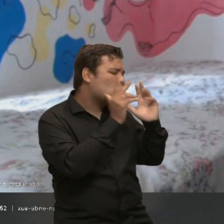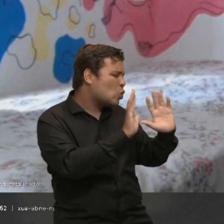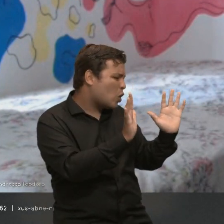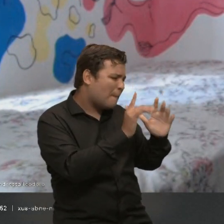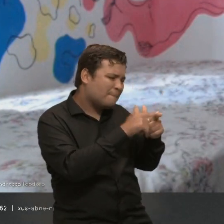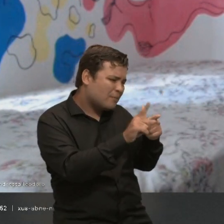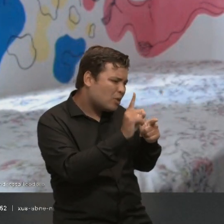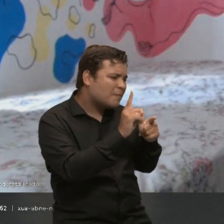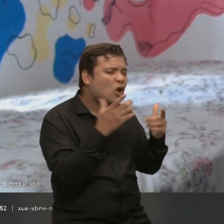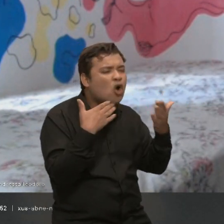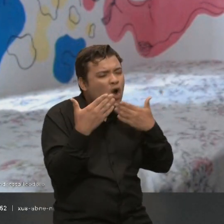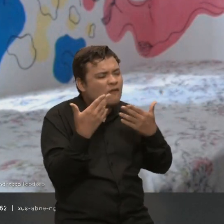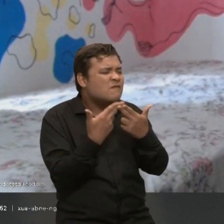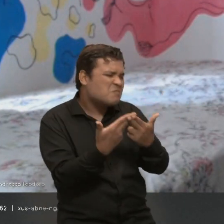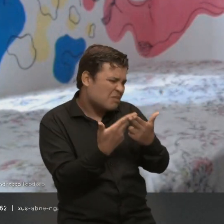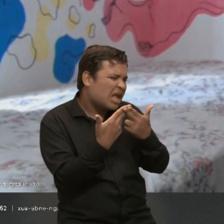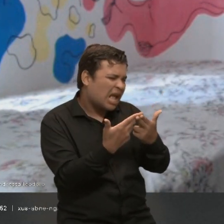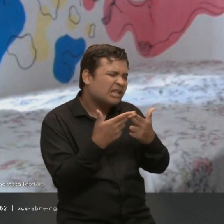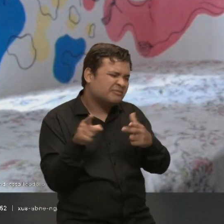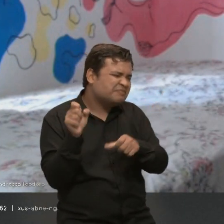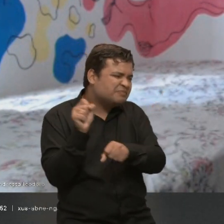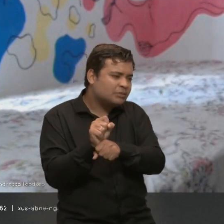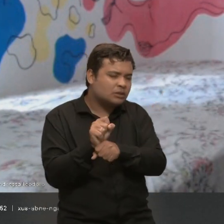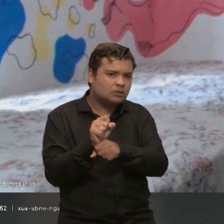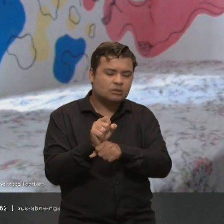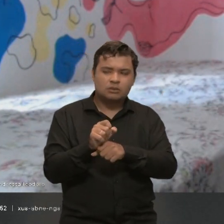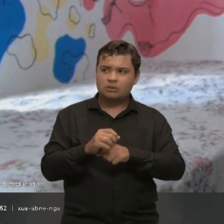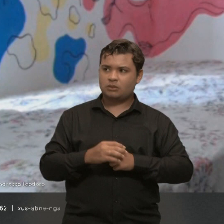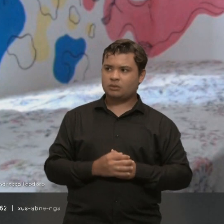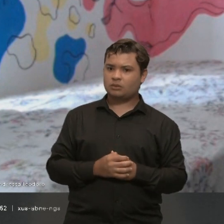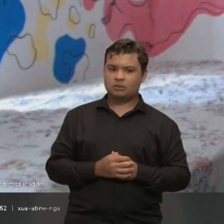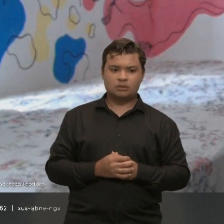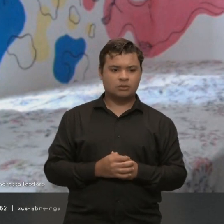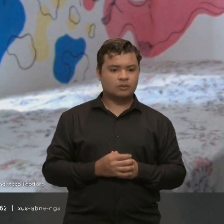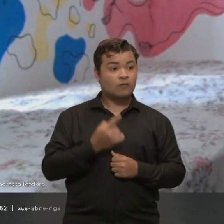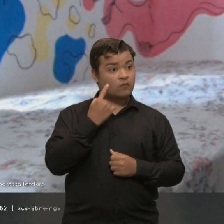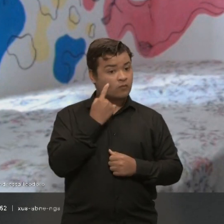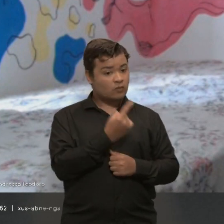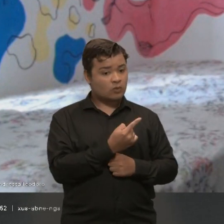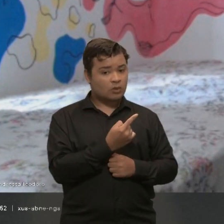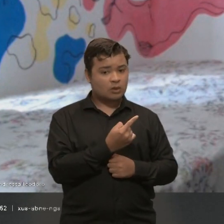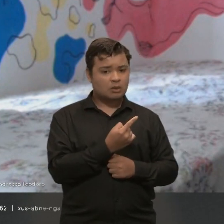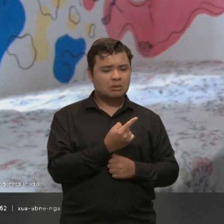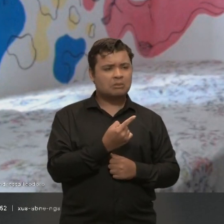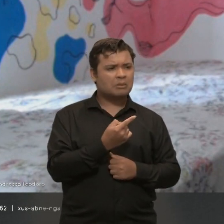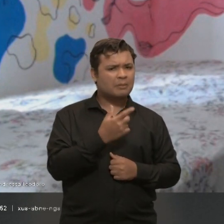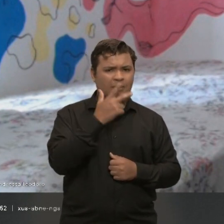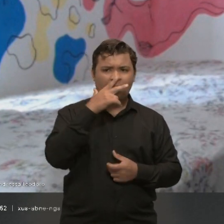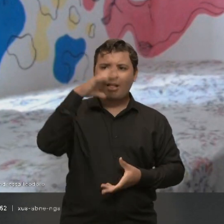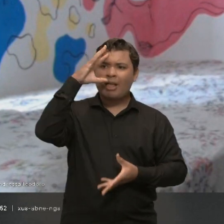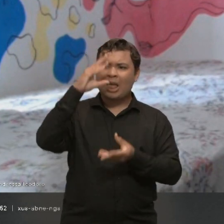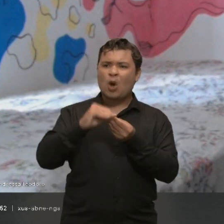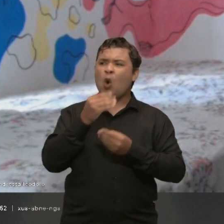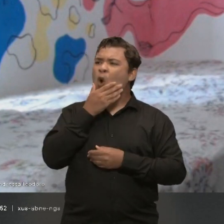né? Tenha paciência que ele vai parar com isso. Ou seja, a gente entende que homens já são violentos por si. Então,